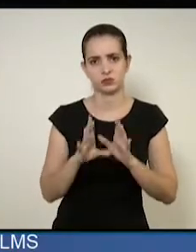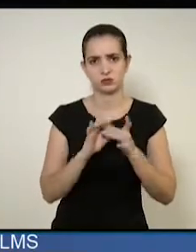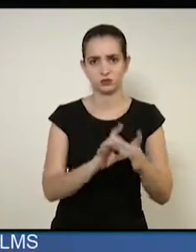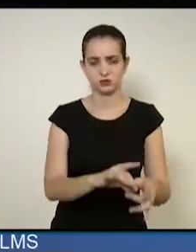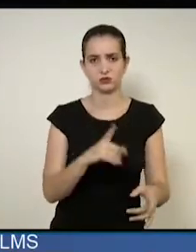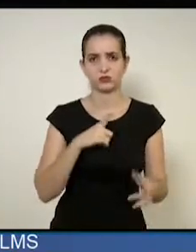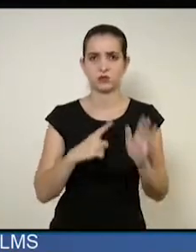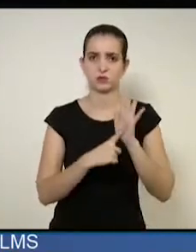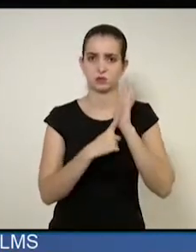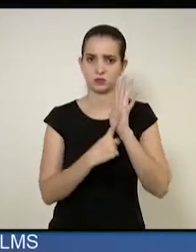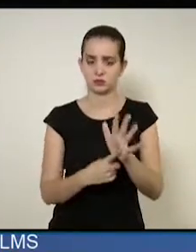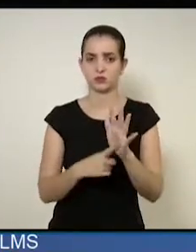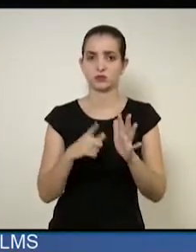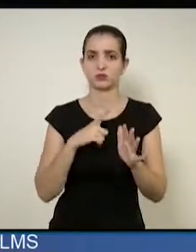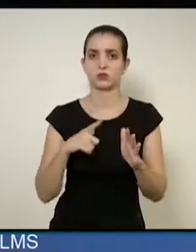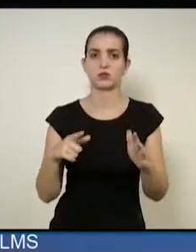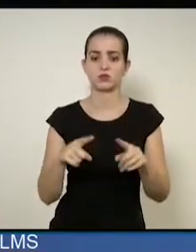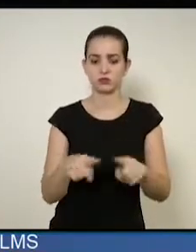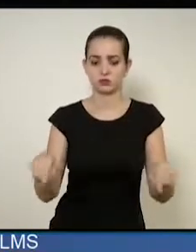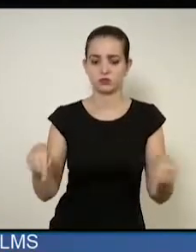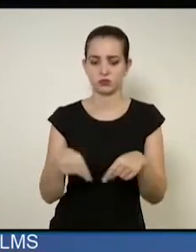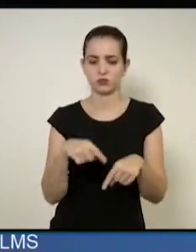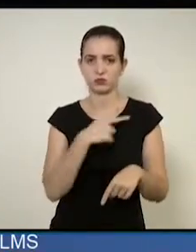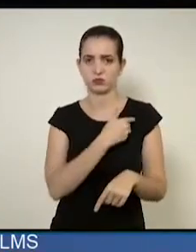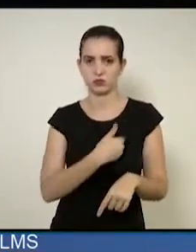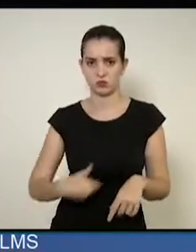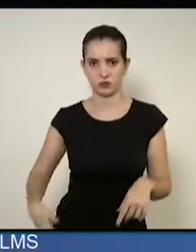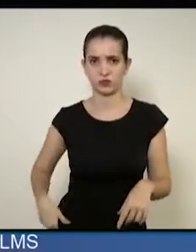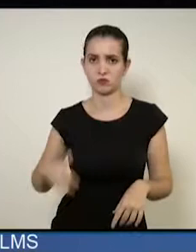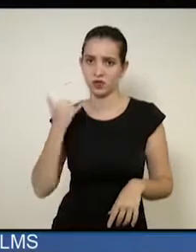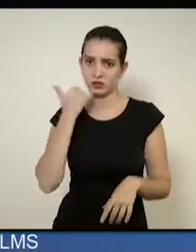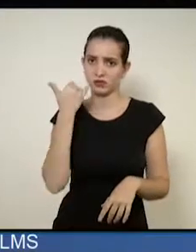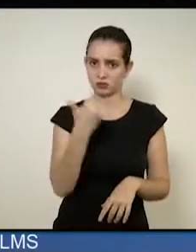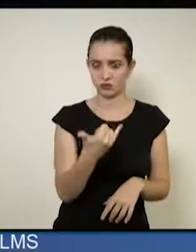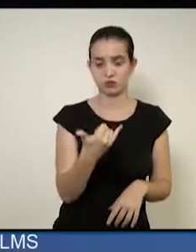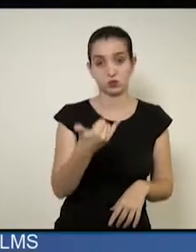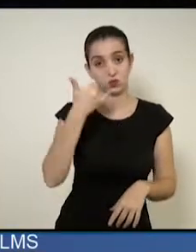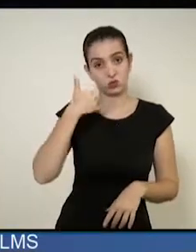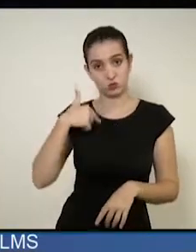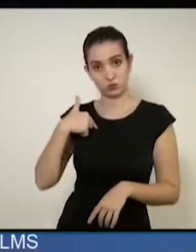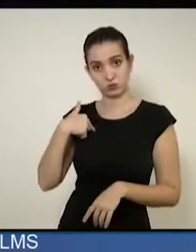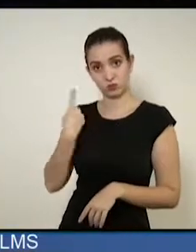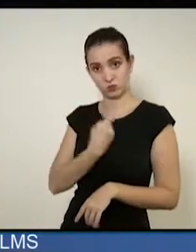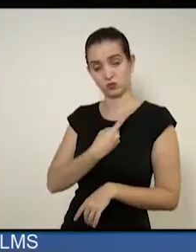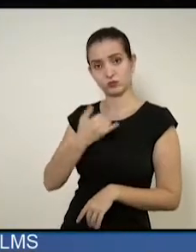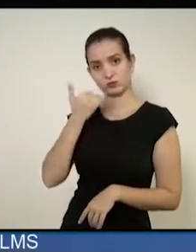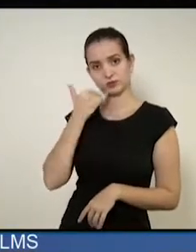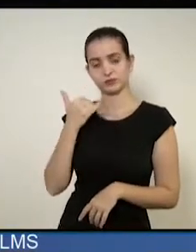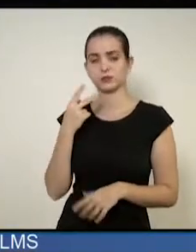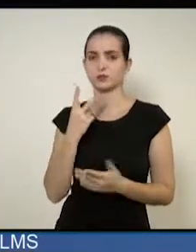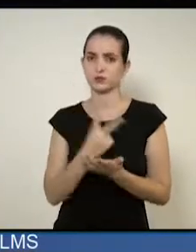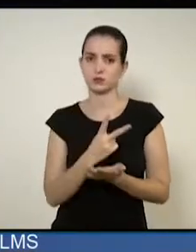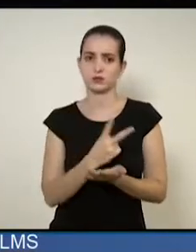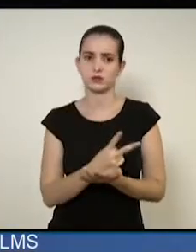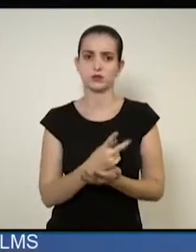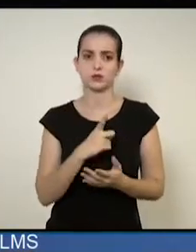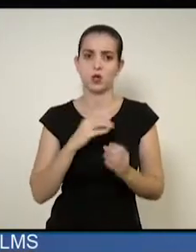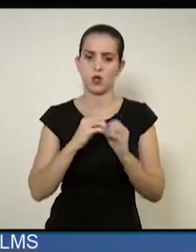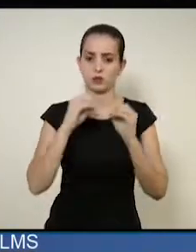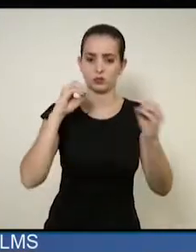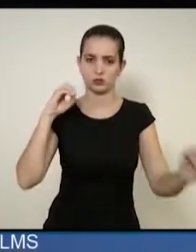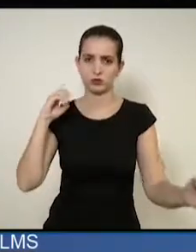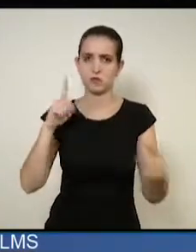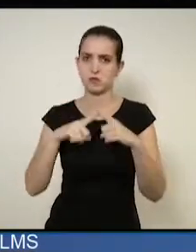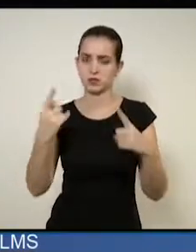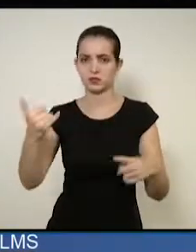tinha um representante, o gabinete do governo ligou para a gente, e sempre faço isso, sou oposição, todo mundo sabe,